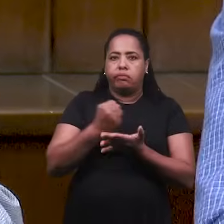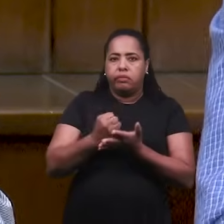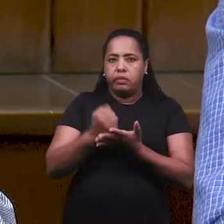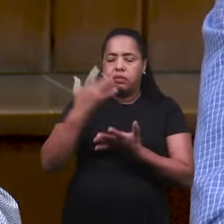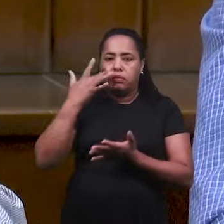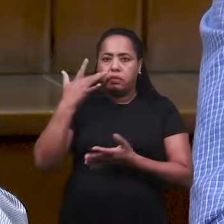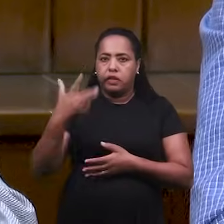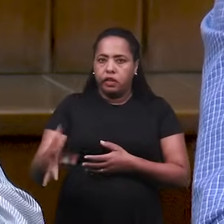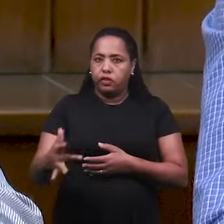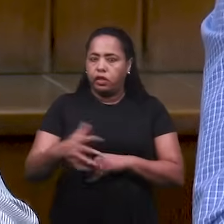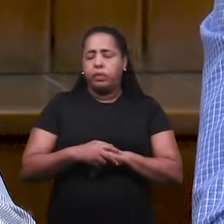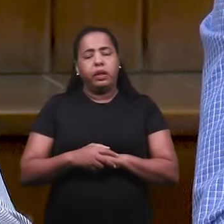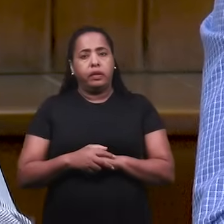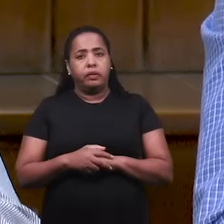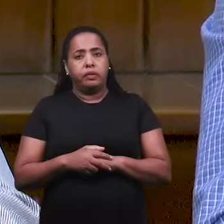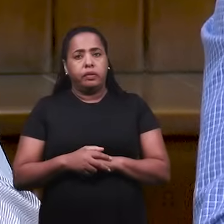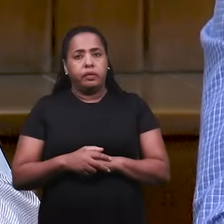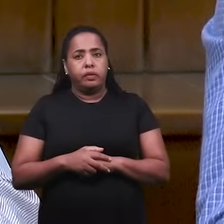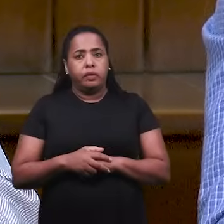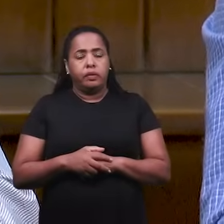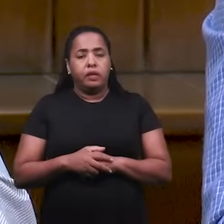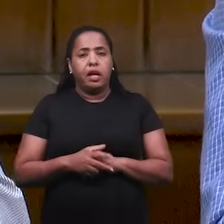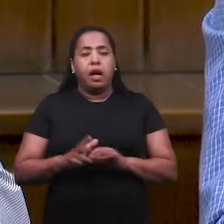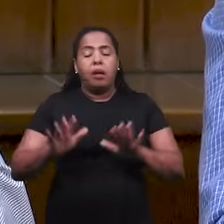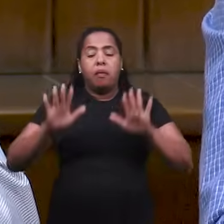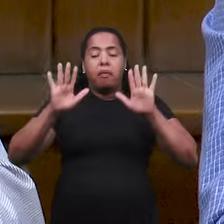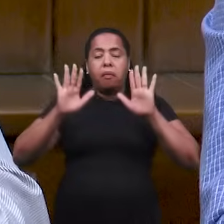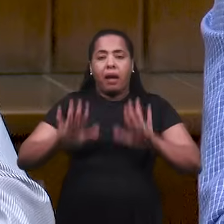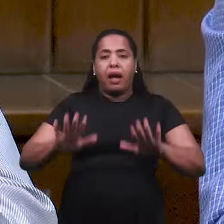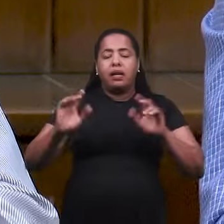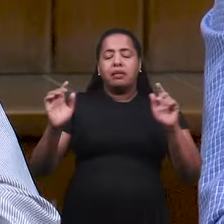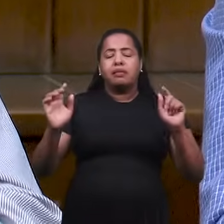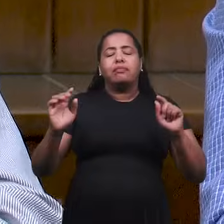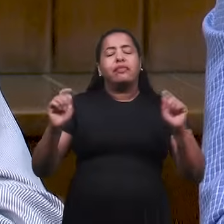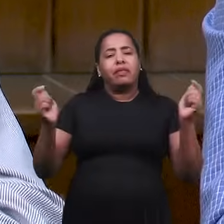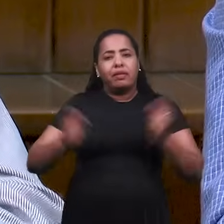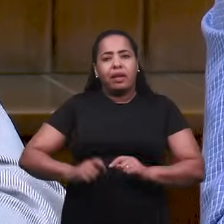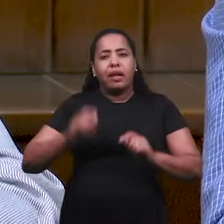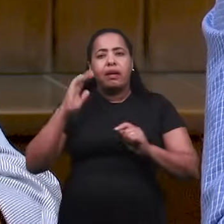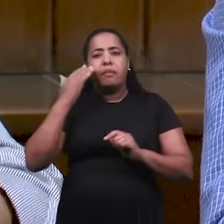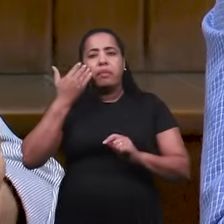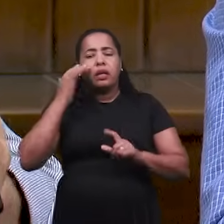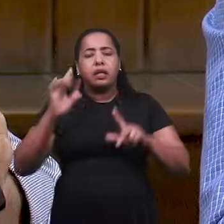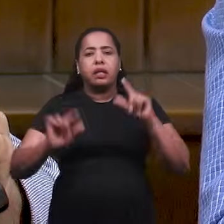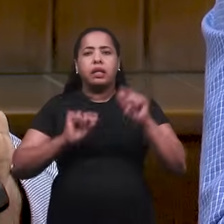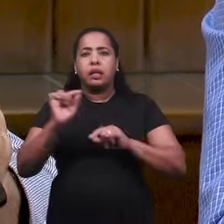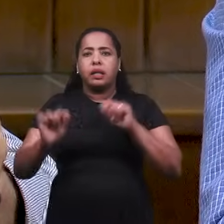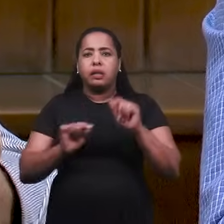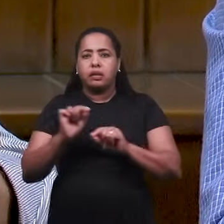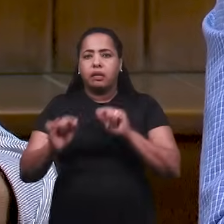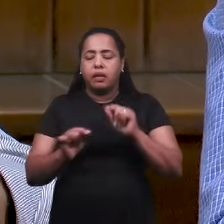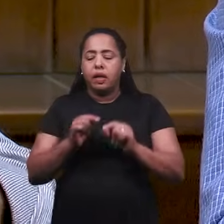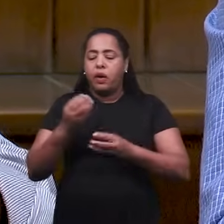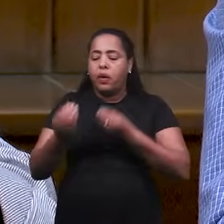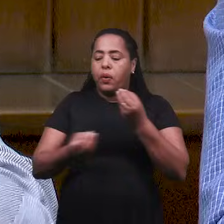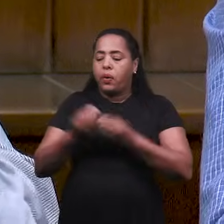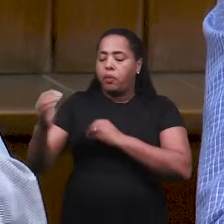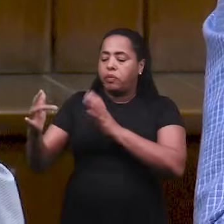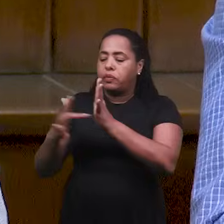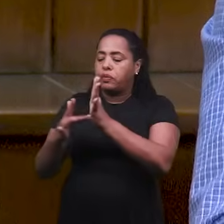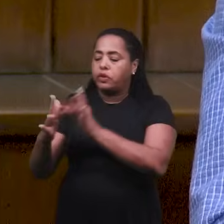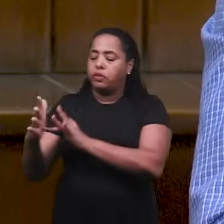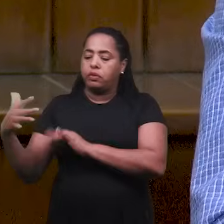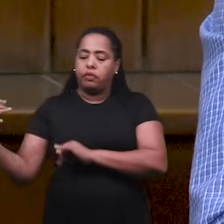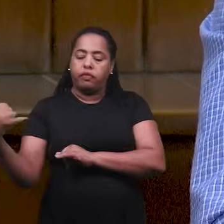Então ele fala genericamente. Então aqui dá para compreender momentos que Jesus se dirige à igreja